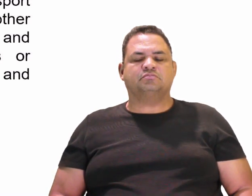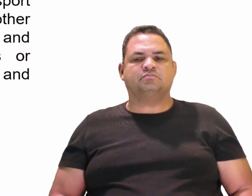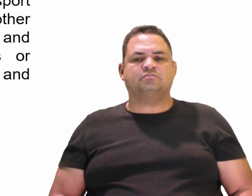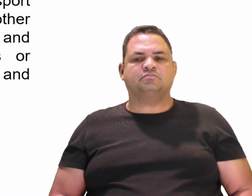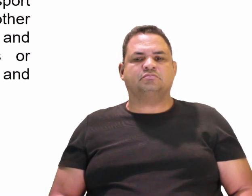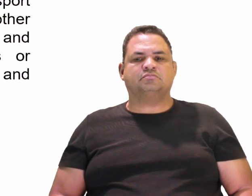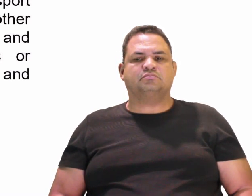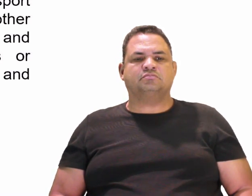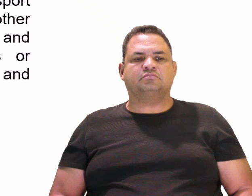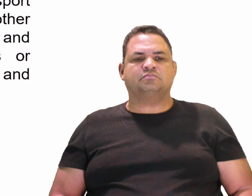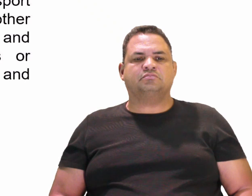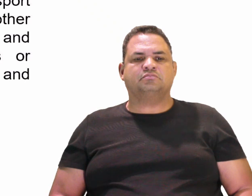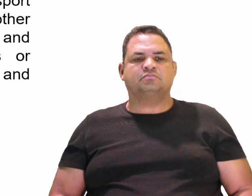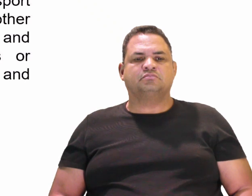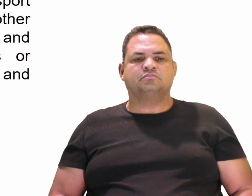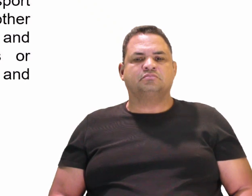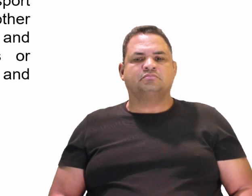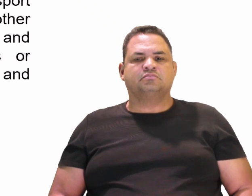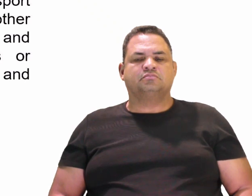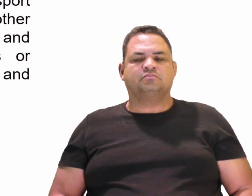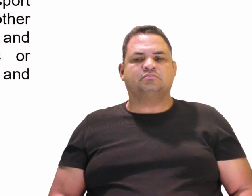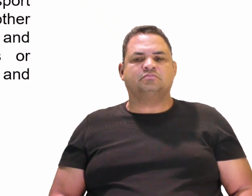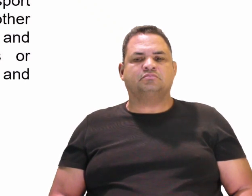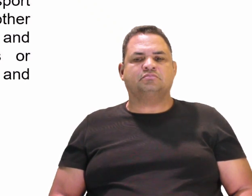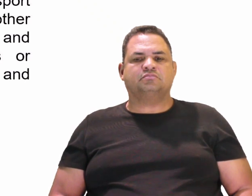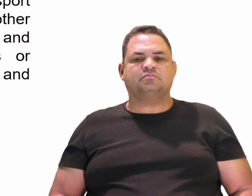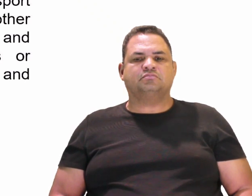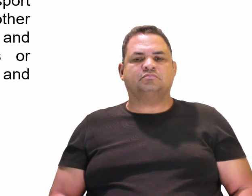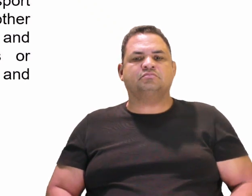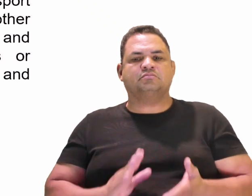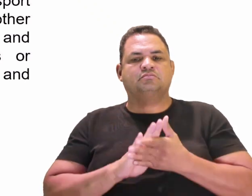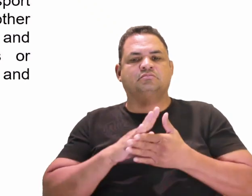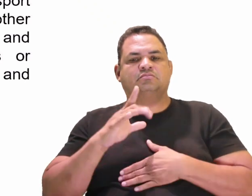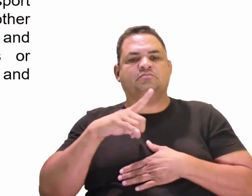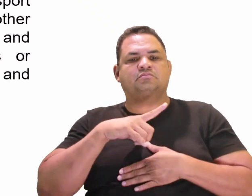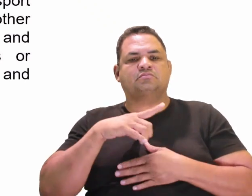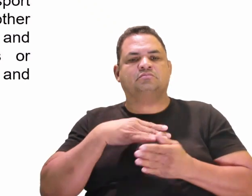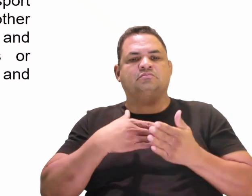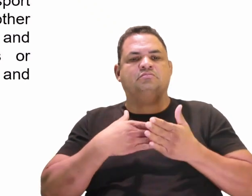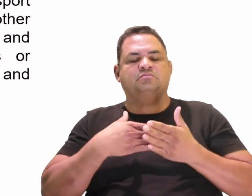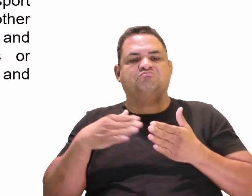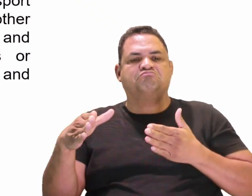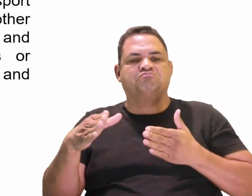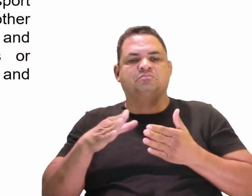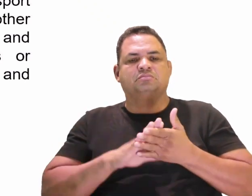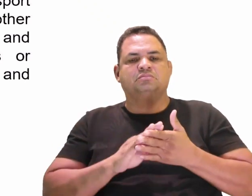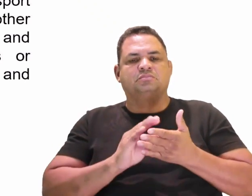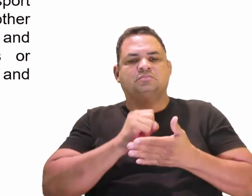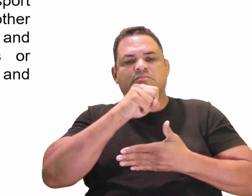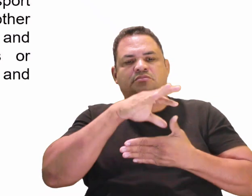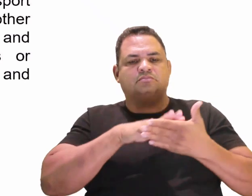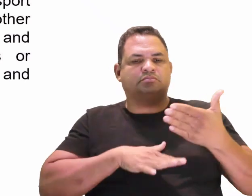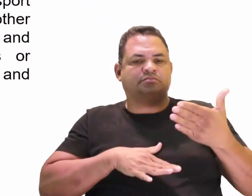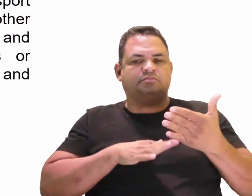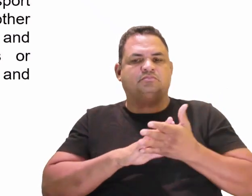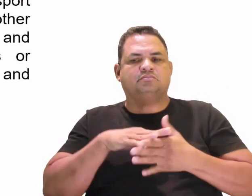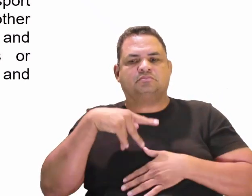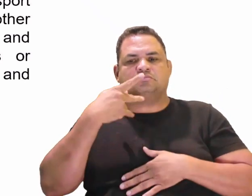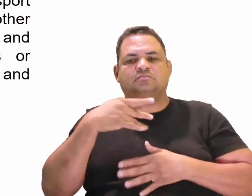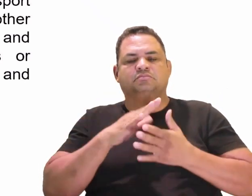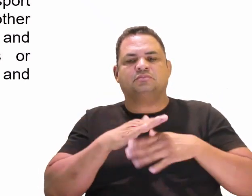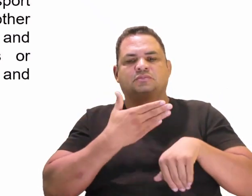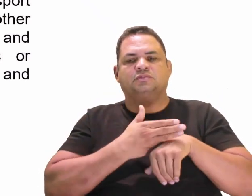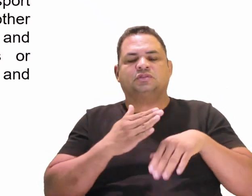school until they are 16. Olha aí, a gente já cancela aquela informação lá naquela alternativa que diz que eles só praticavam